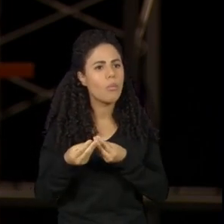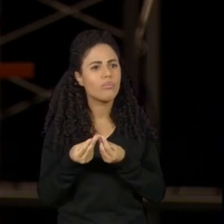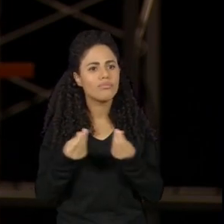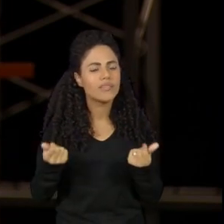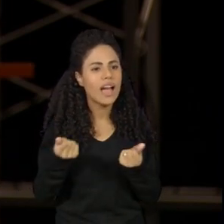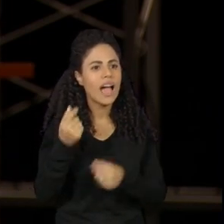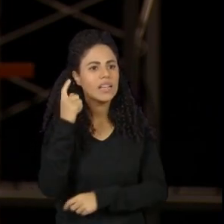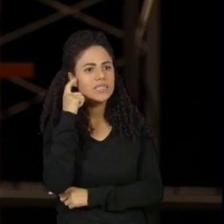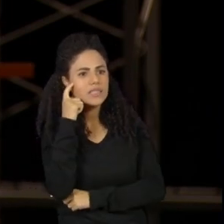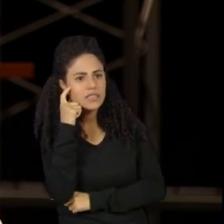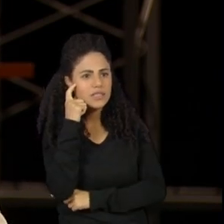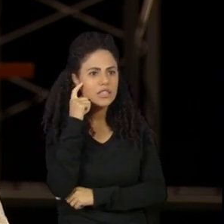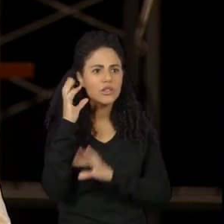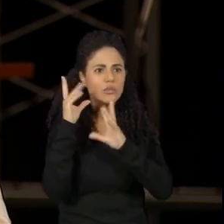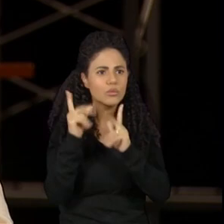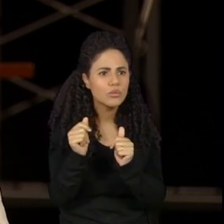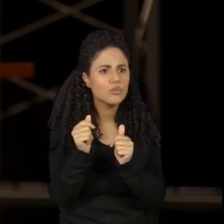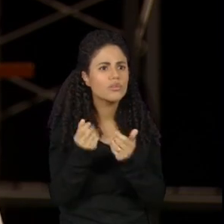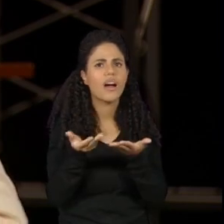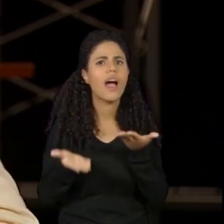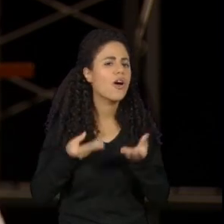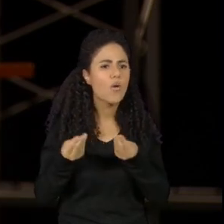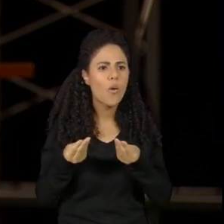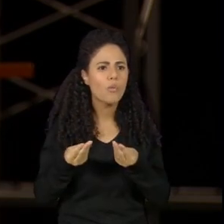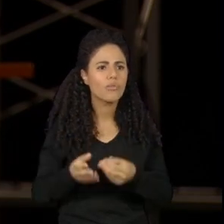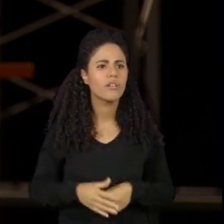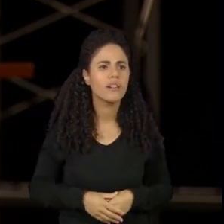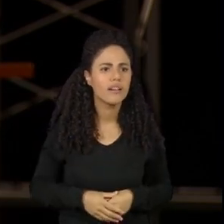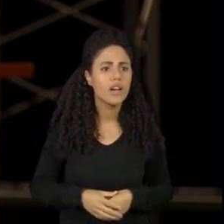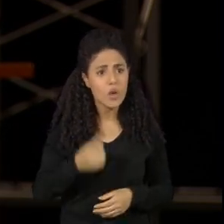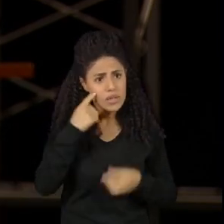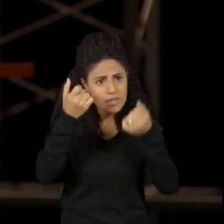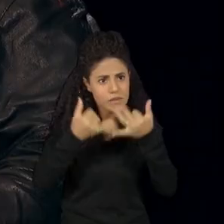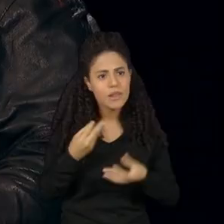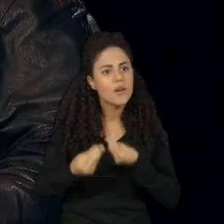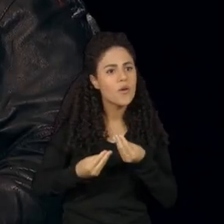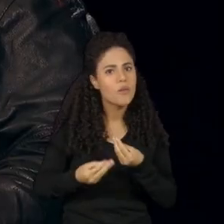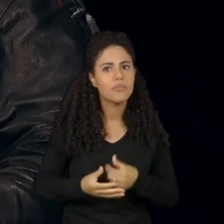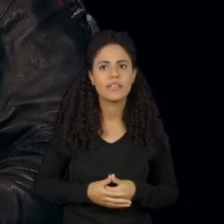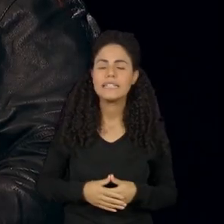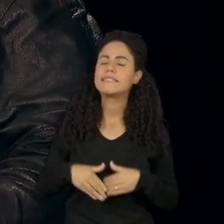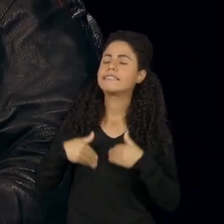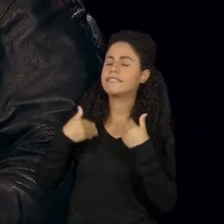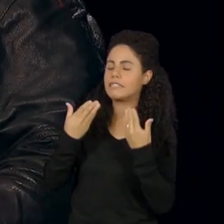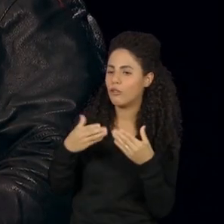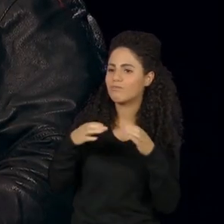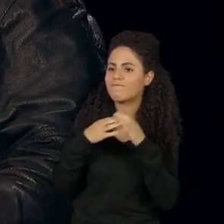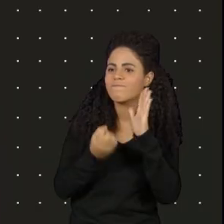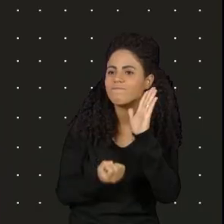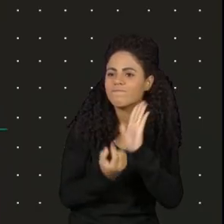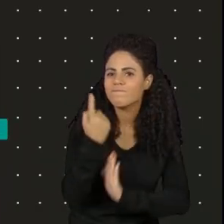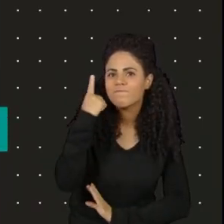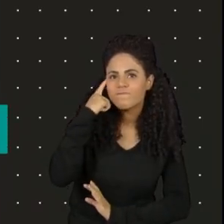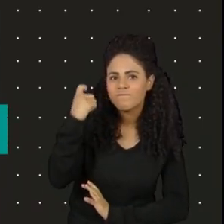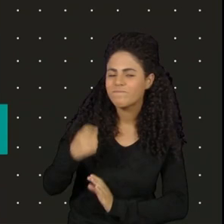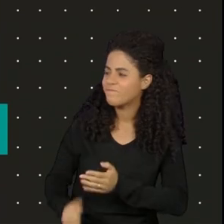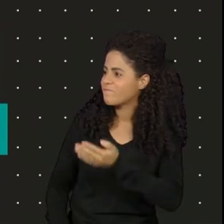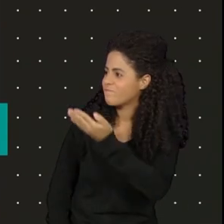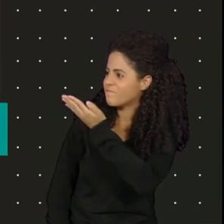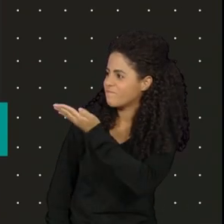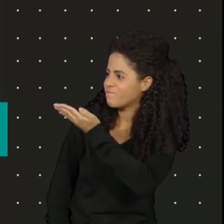verdade, a gente queria saber de onde vieram esses nomes, né? Conta pra gente. O Chiclete com Banana veio das tiras do